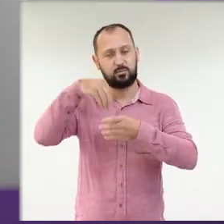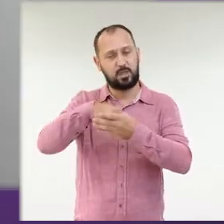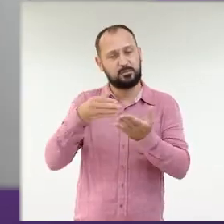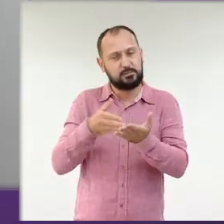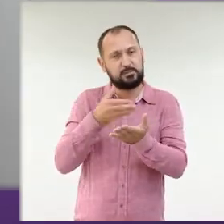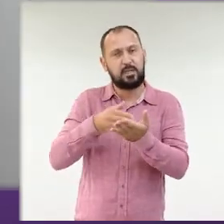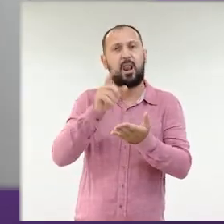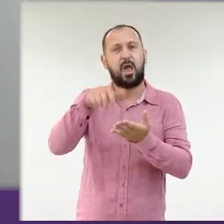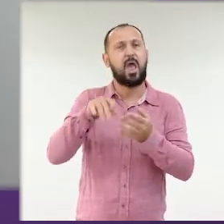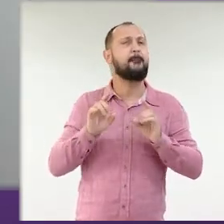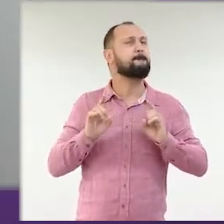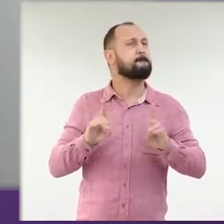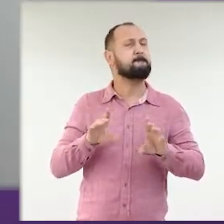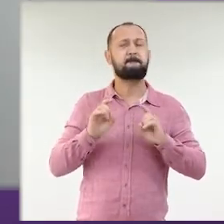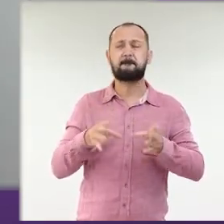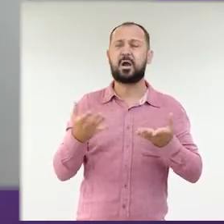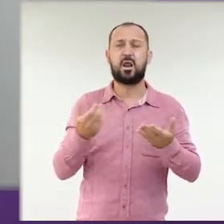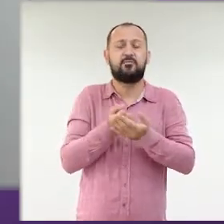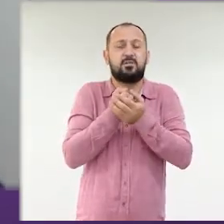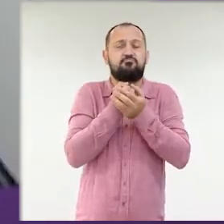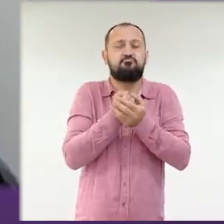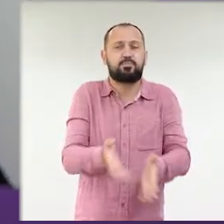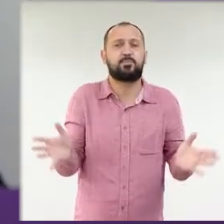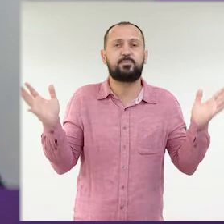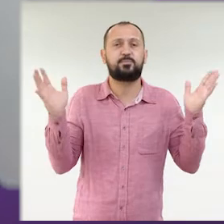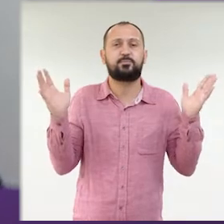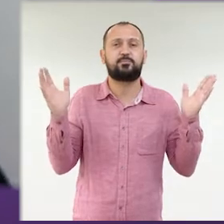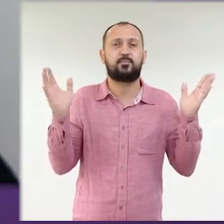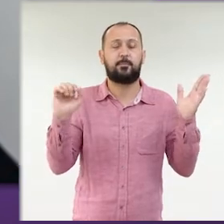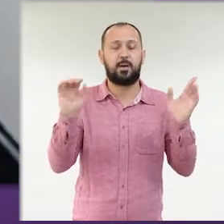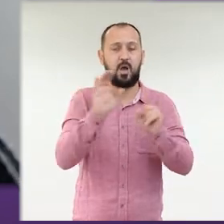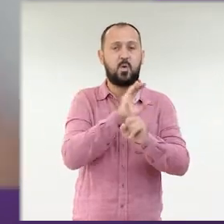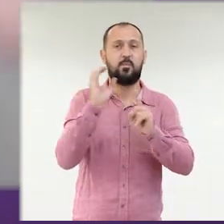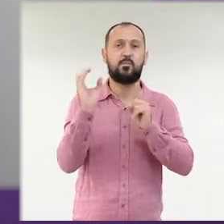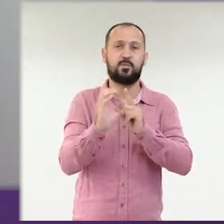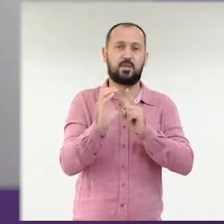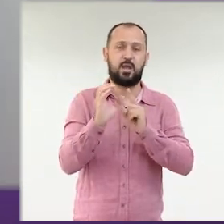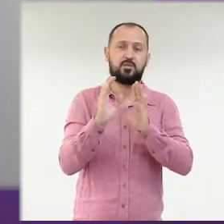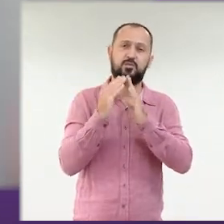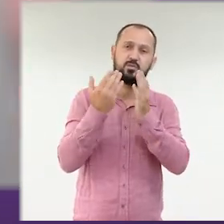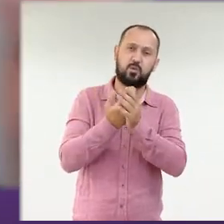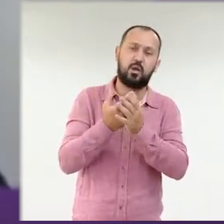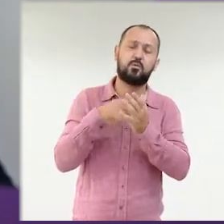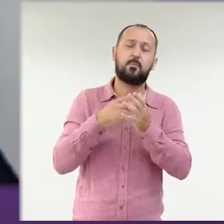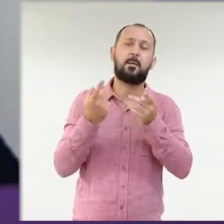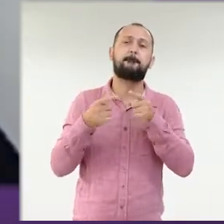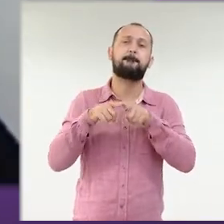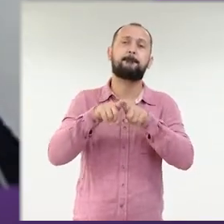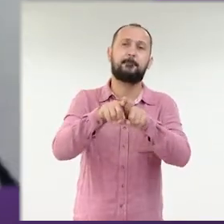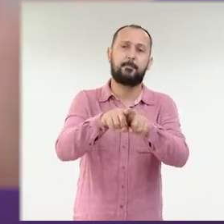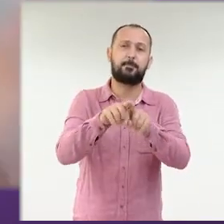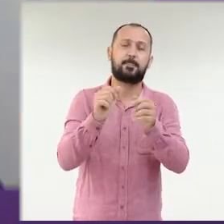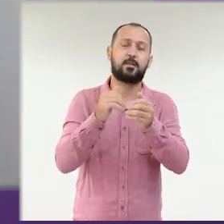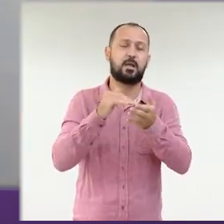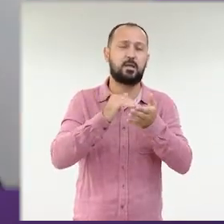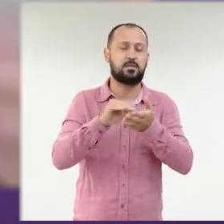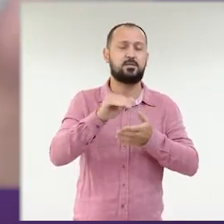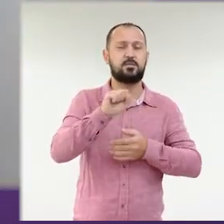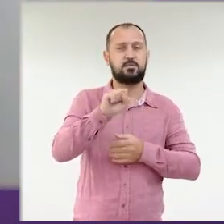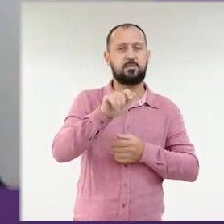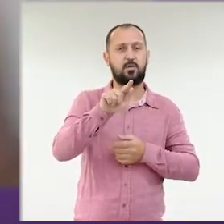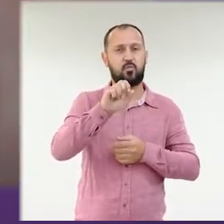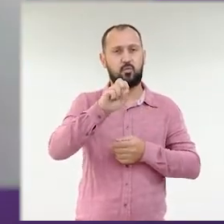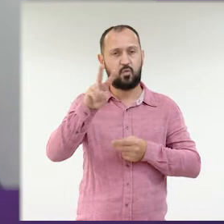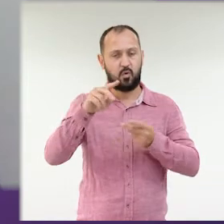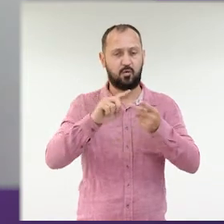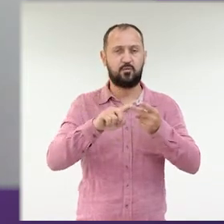violência. Então, nessa cartilha bem didática, ela vai ser distribuída para toda a comunidade escolar, aí numa parceria entre a Segovia,